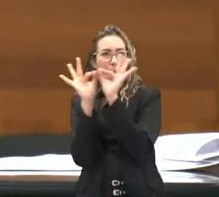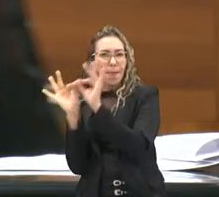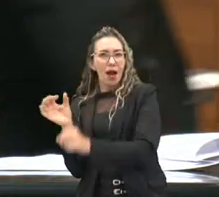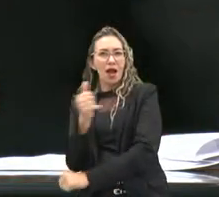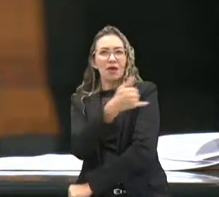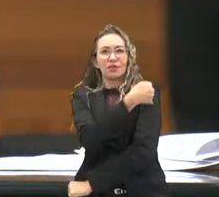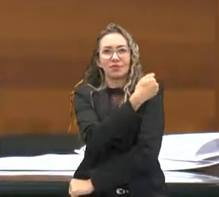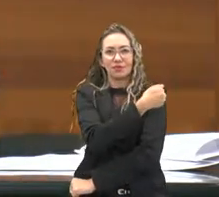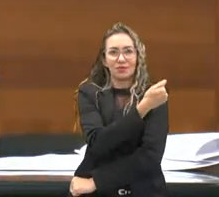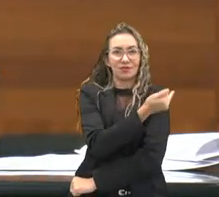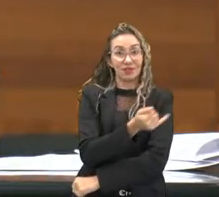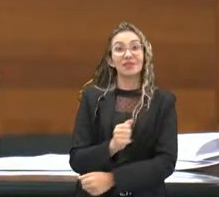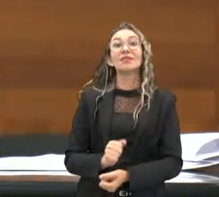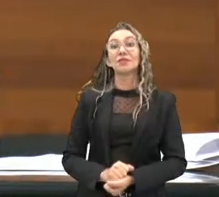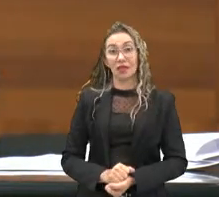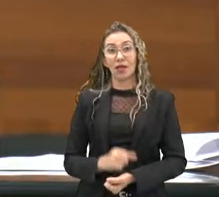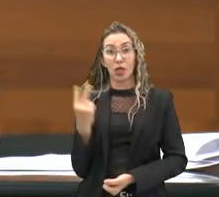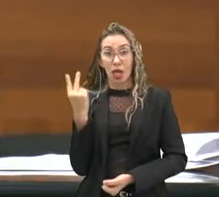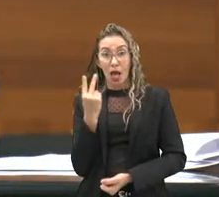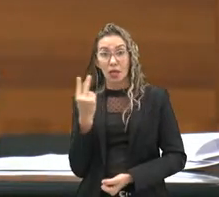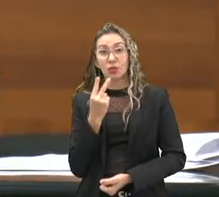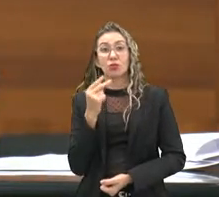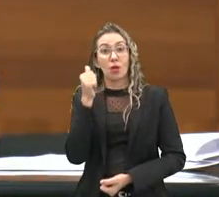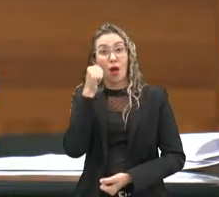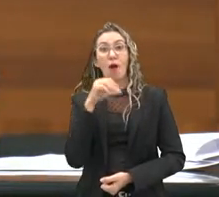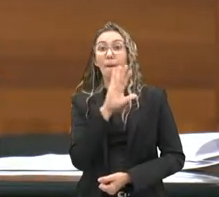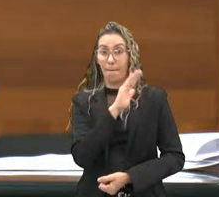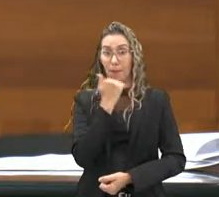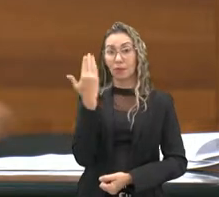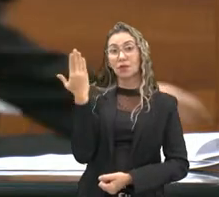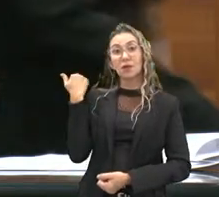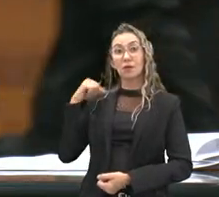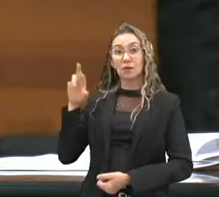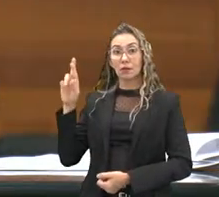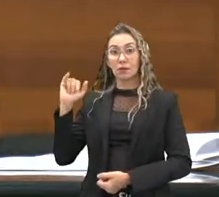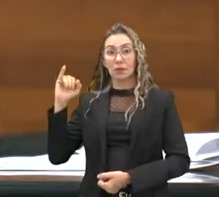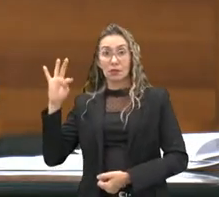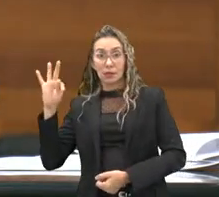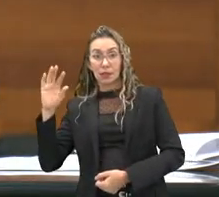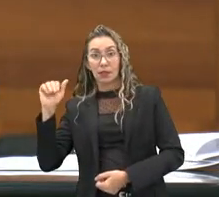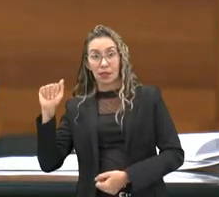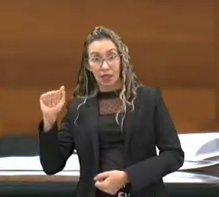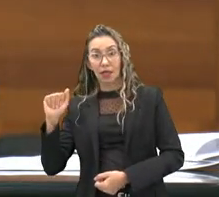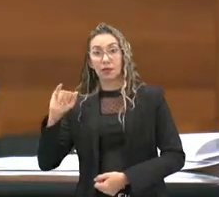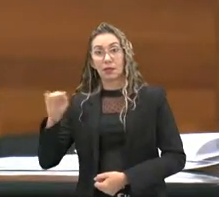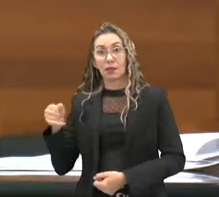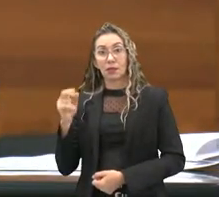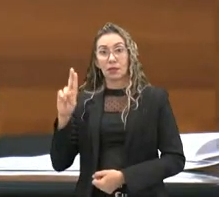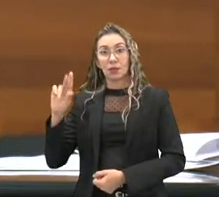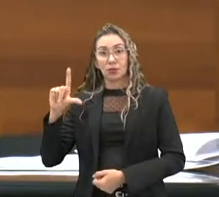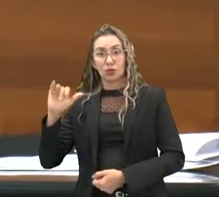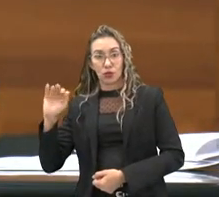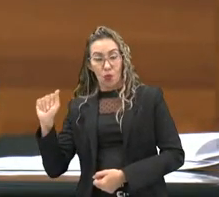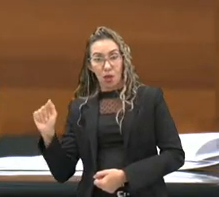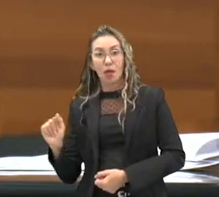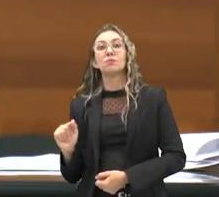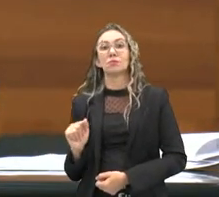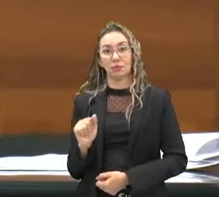Janeiro, e as falecidas Rita Júlia Lastro Miller e Maria Beatriz Del Rastro